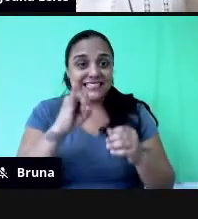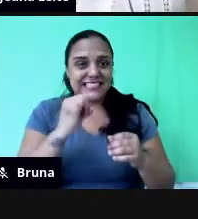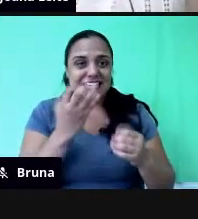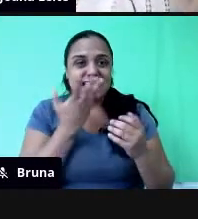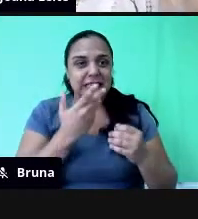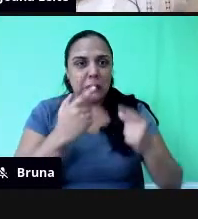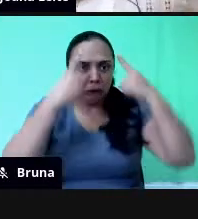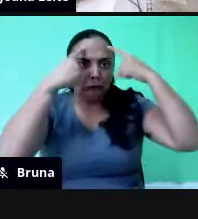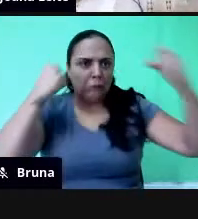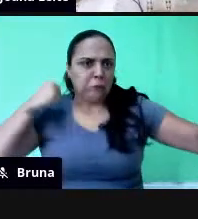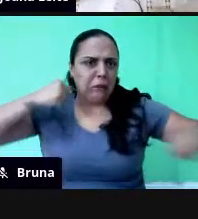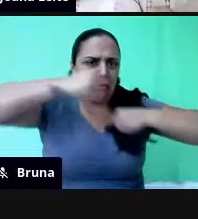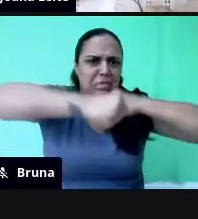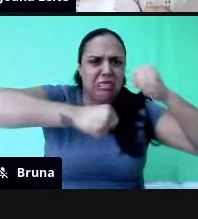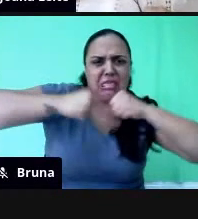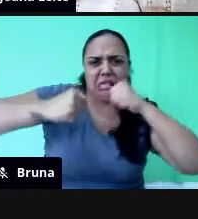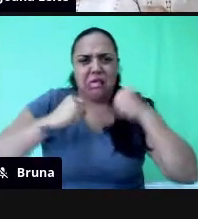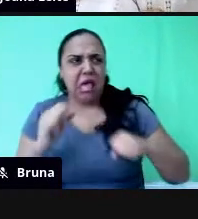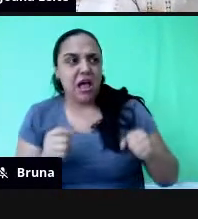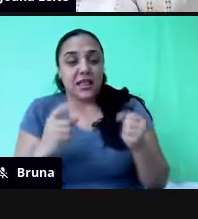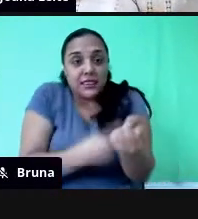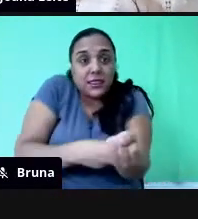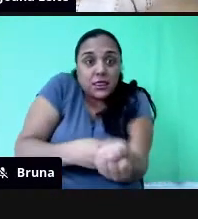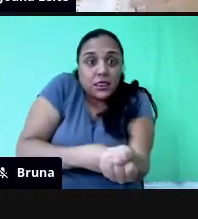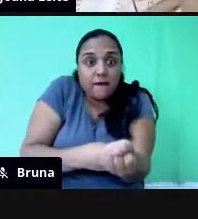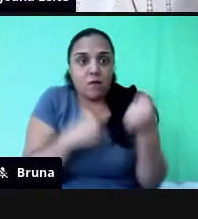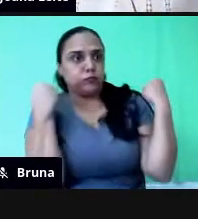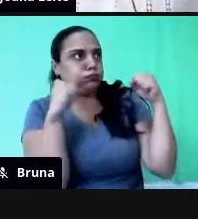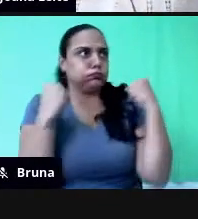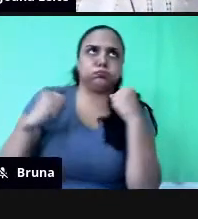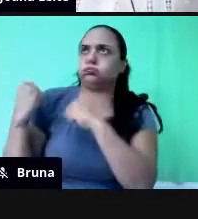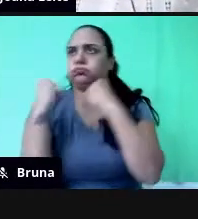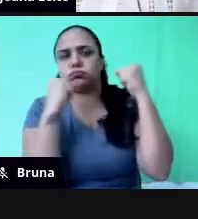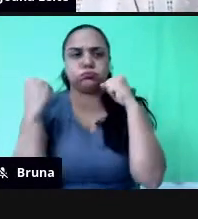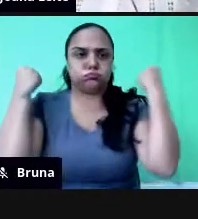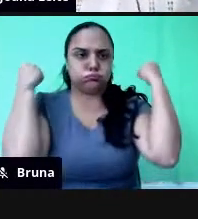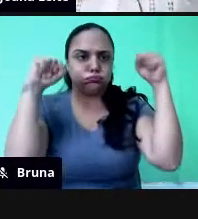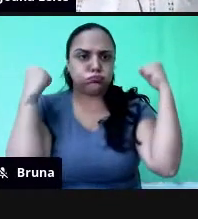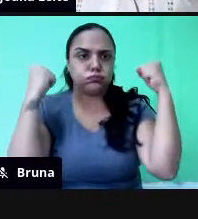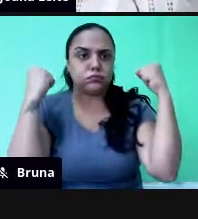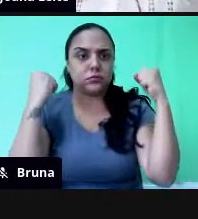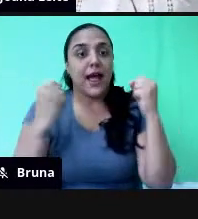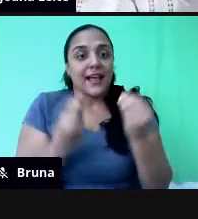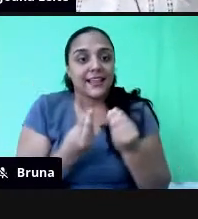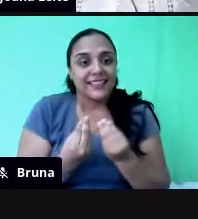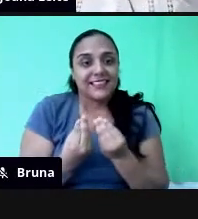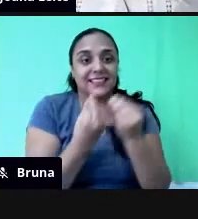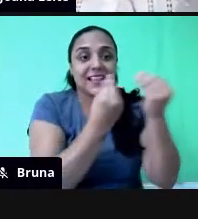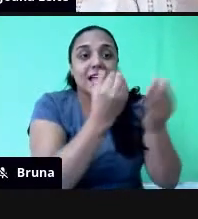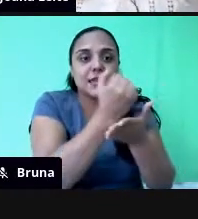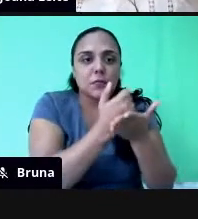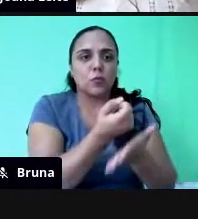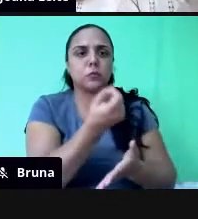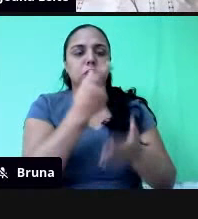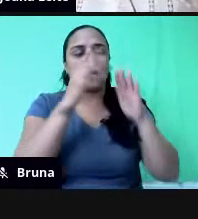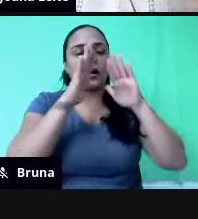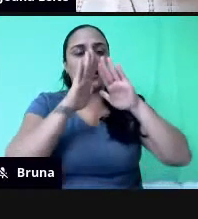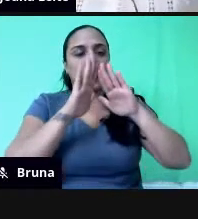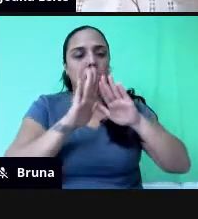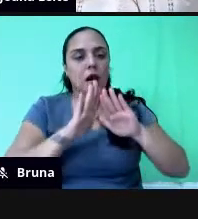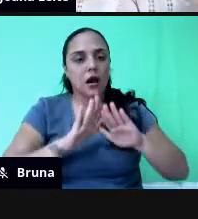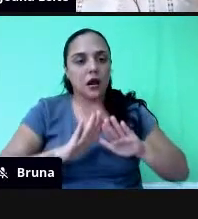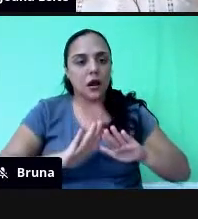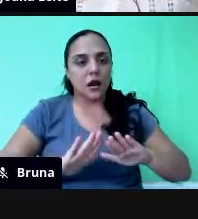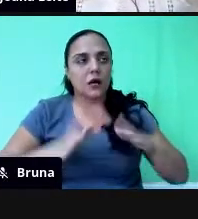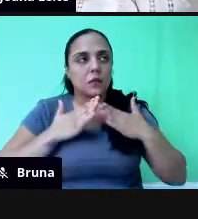agressividade, falta de concentração, dificuldade de concentração, tá? Esses comportamentos estereotipados e muitas vezes muito acelerados.